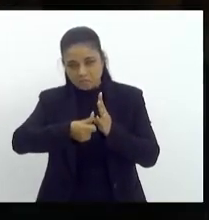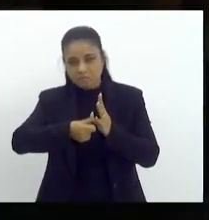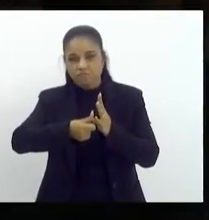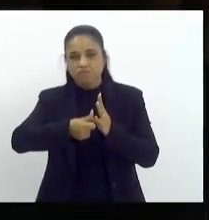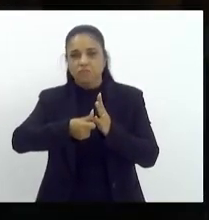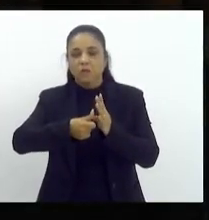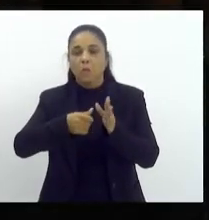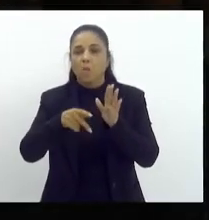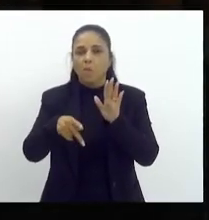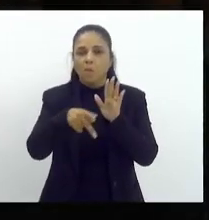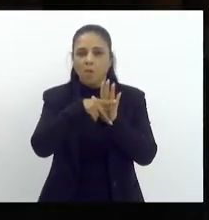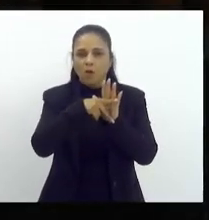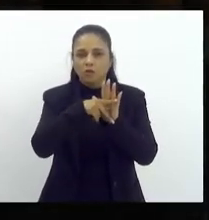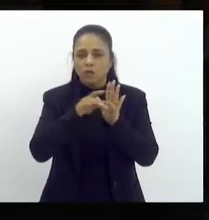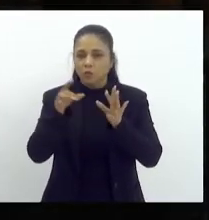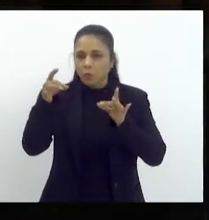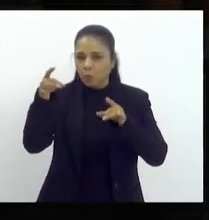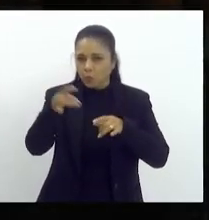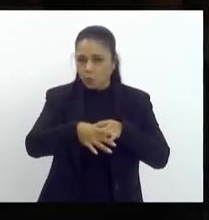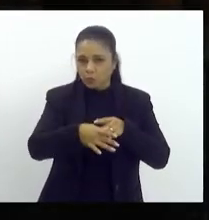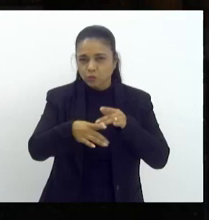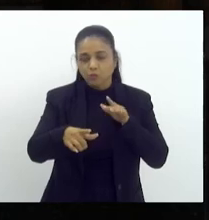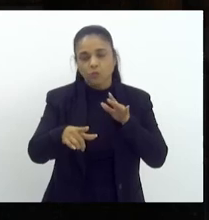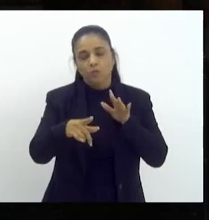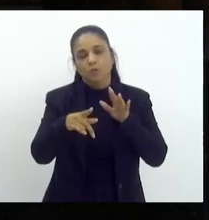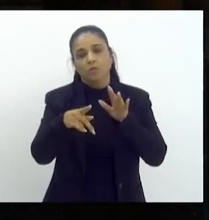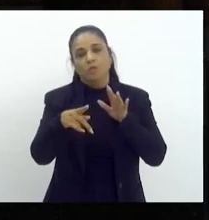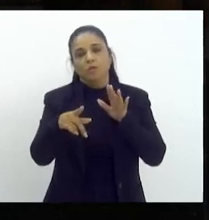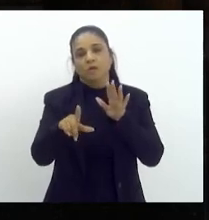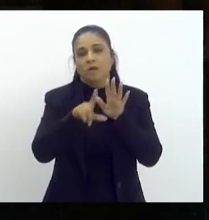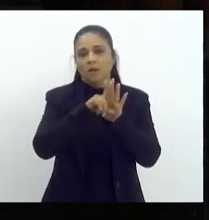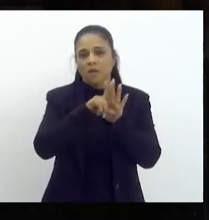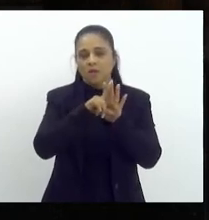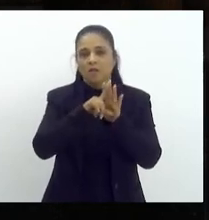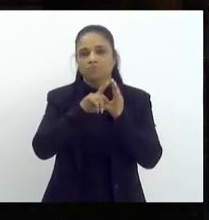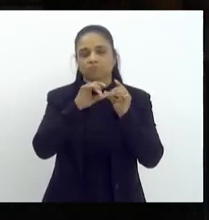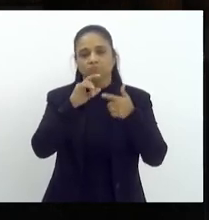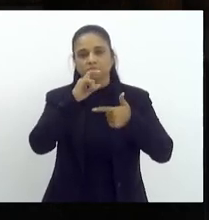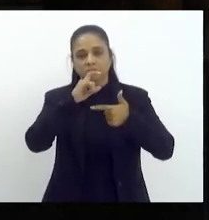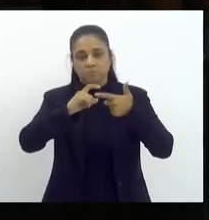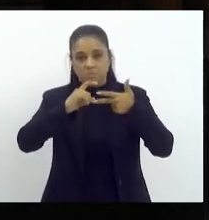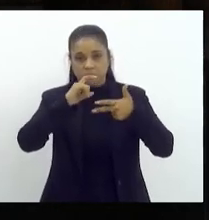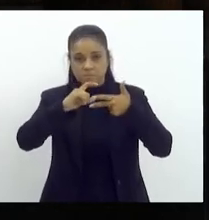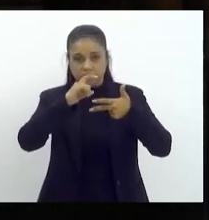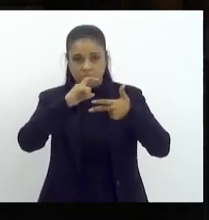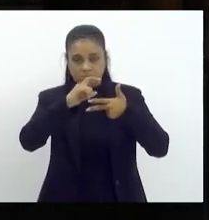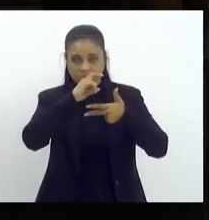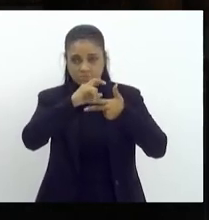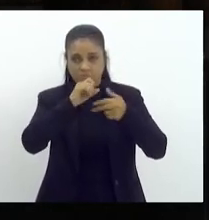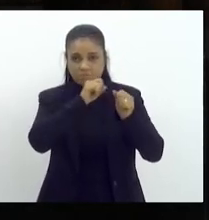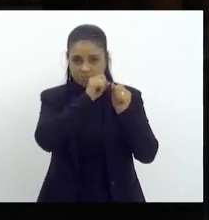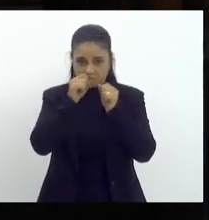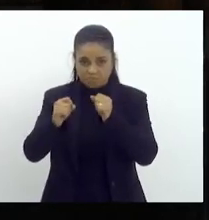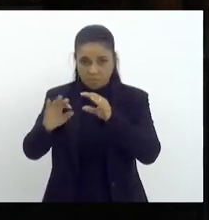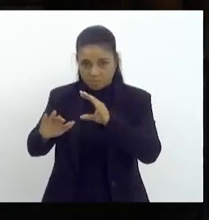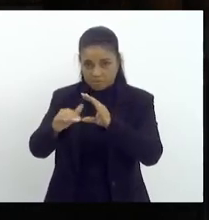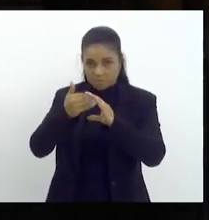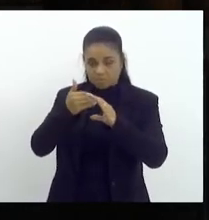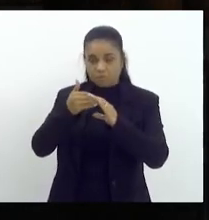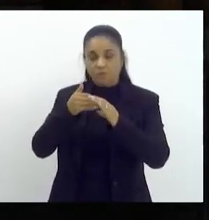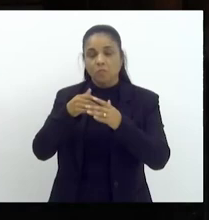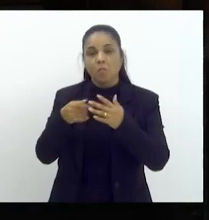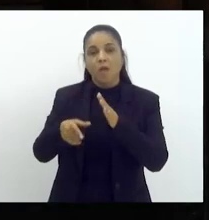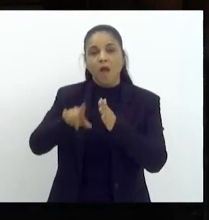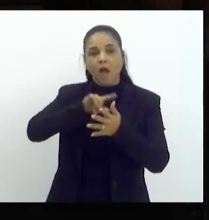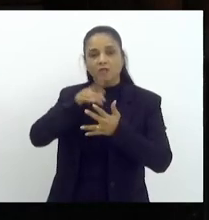momento o último projeto de lei uma mensagem do Poder Executivo antes de entrarmos no recesso que iria